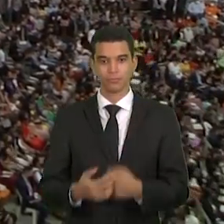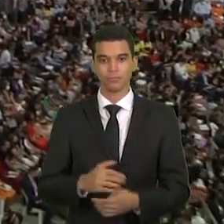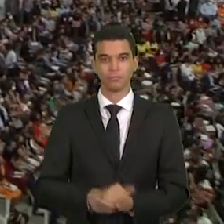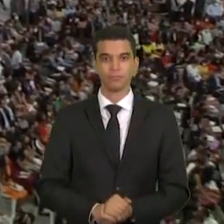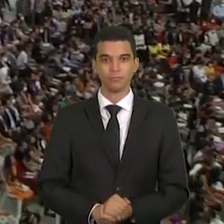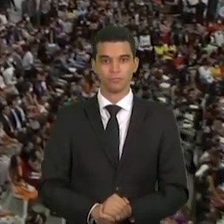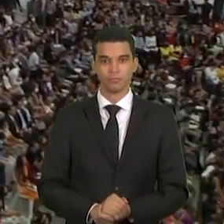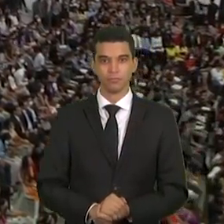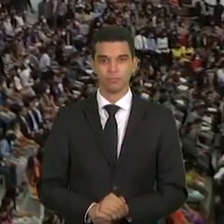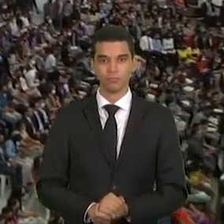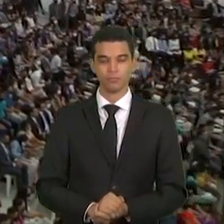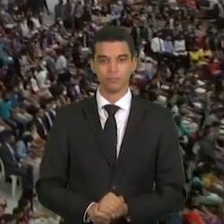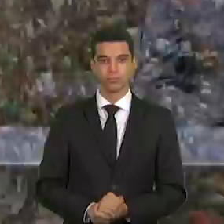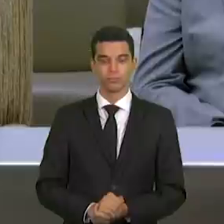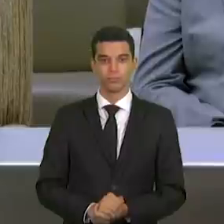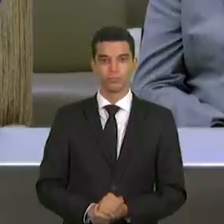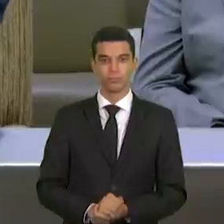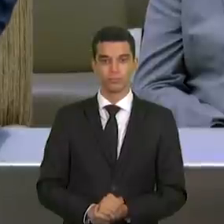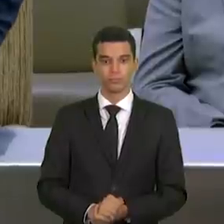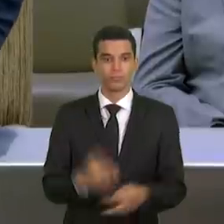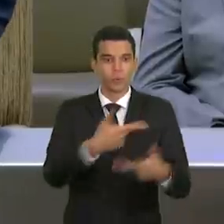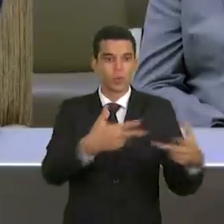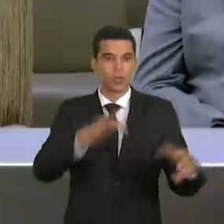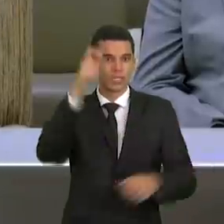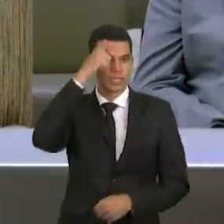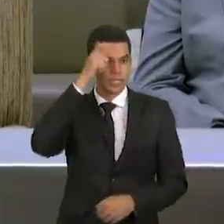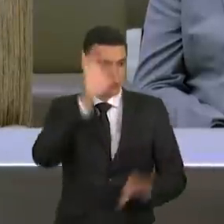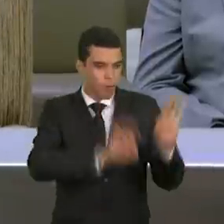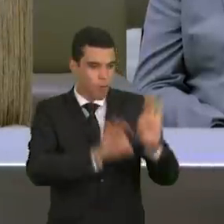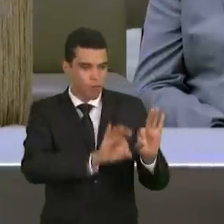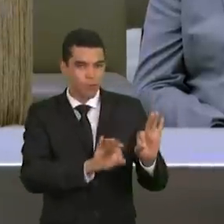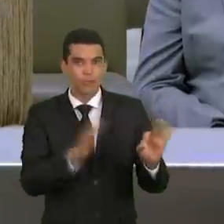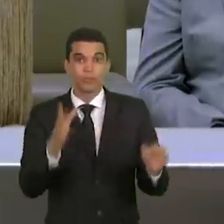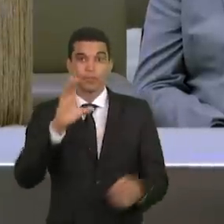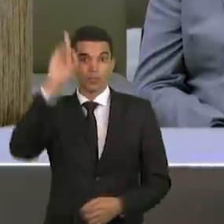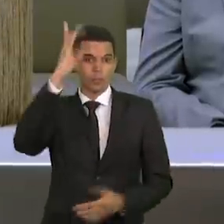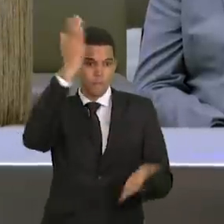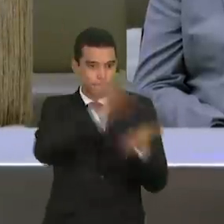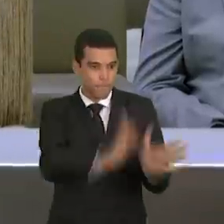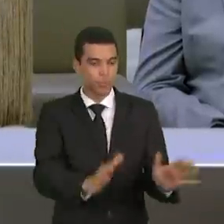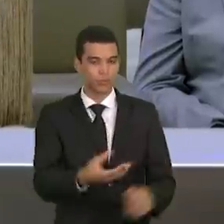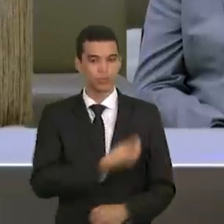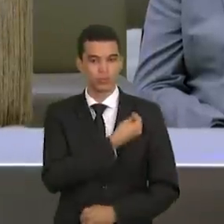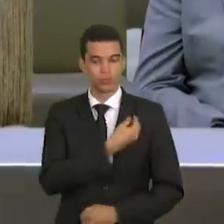Laços de morte estão sendo quebrados nesta noite.